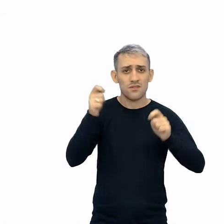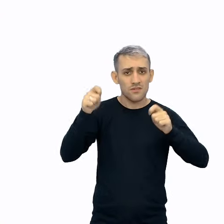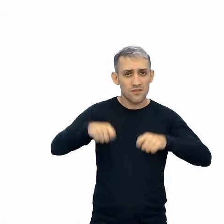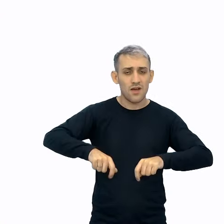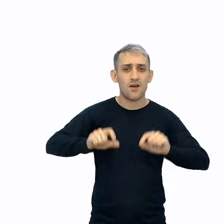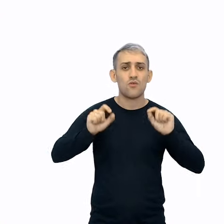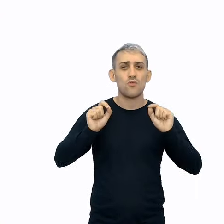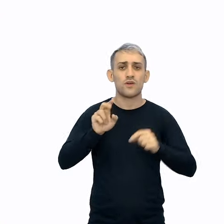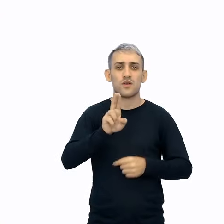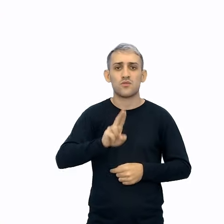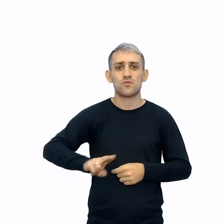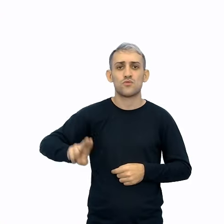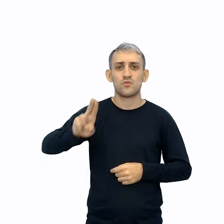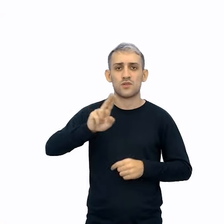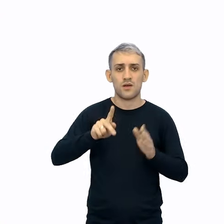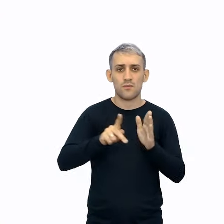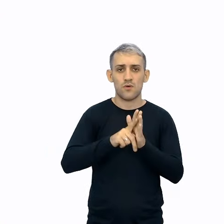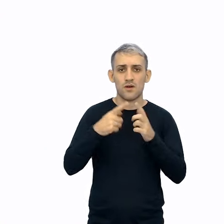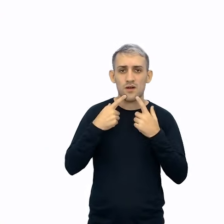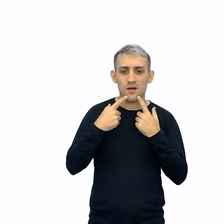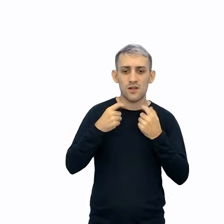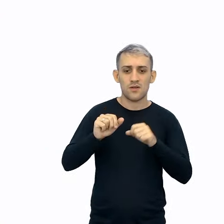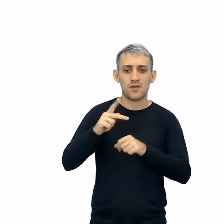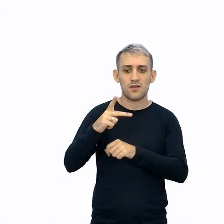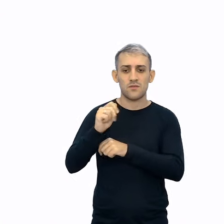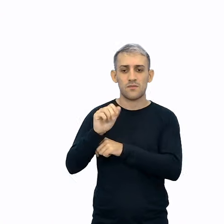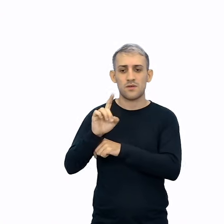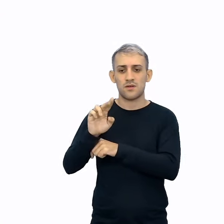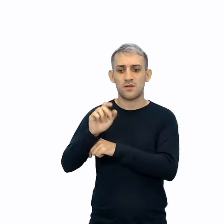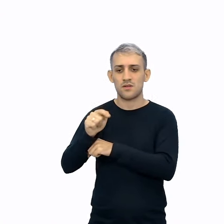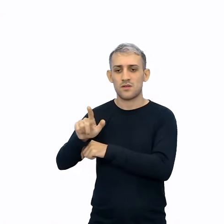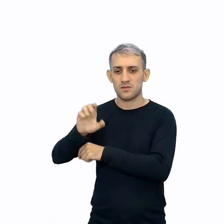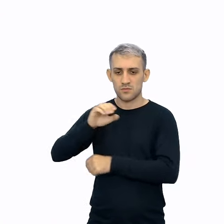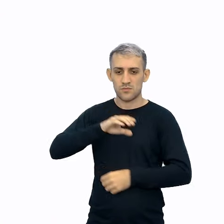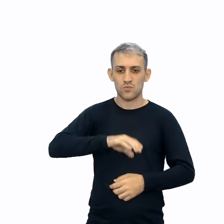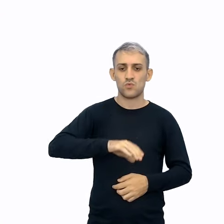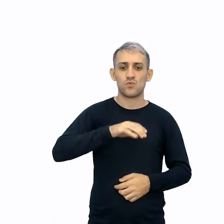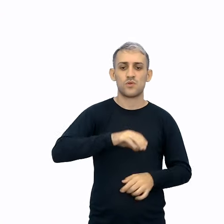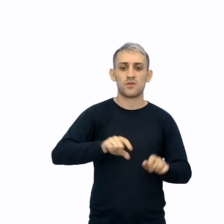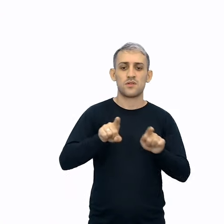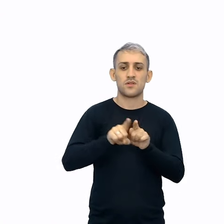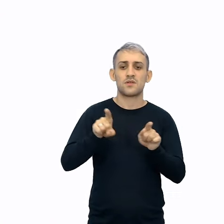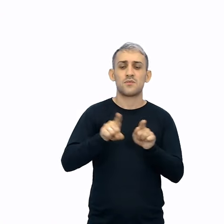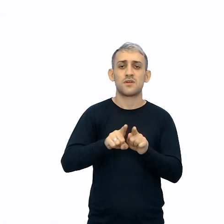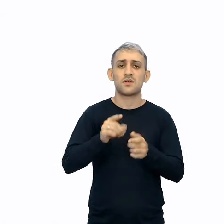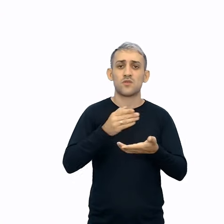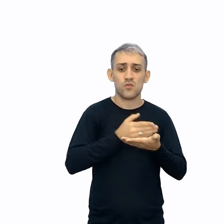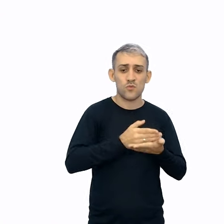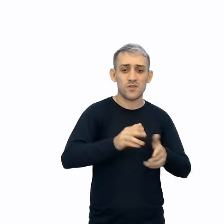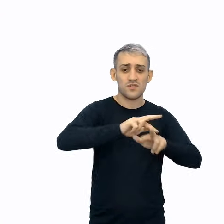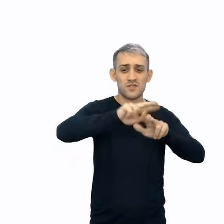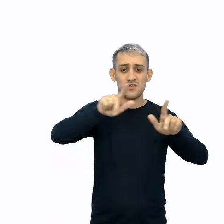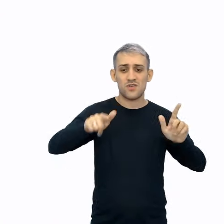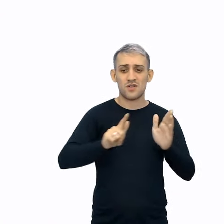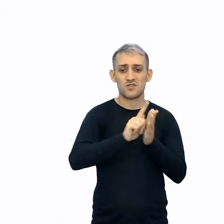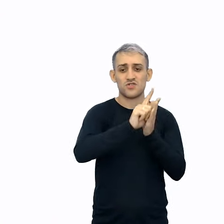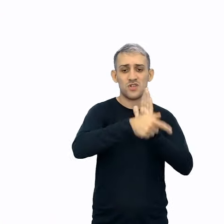utilizar a norma da língua padrão a língua portuguesa em produções de diferentes gêneros